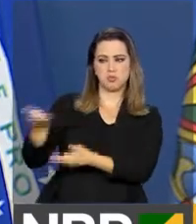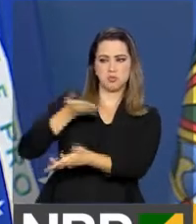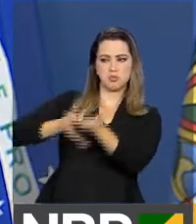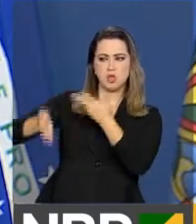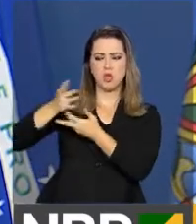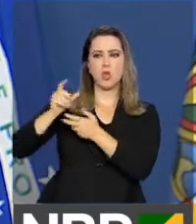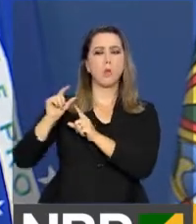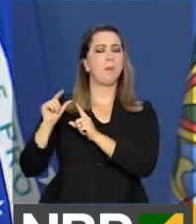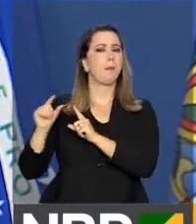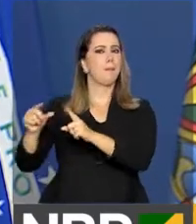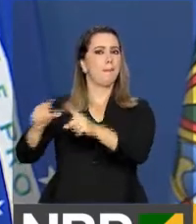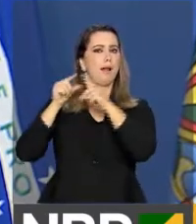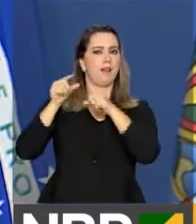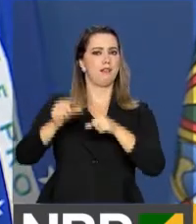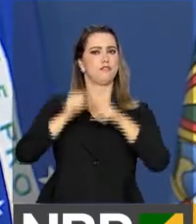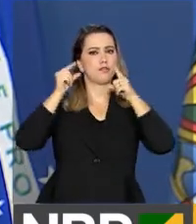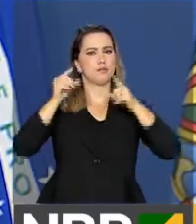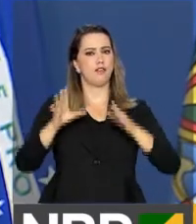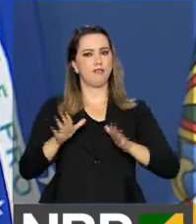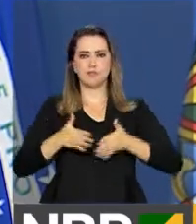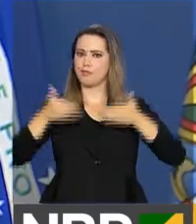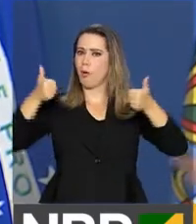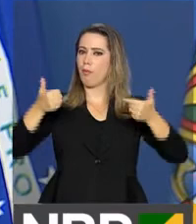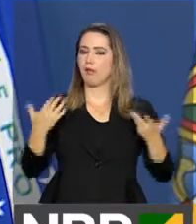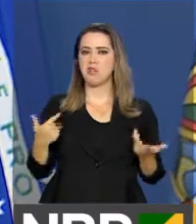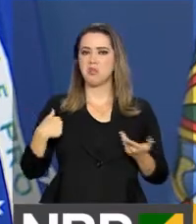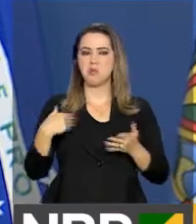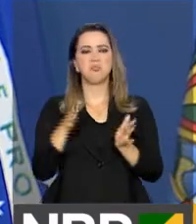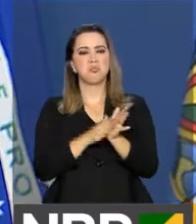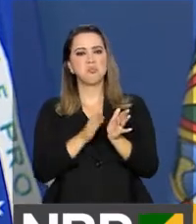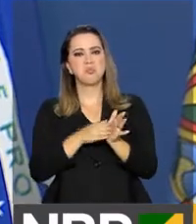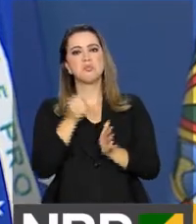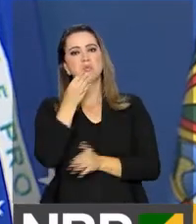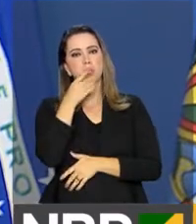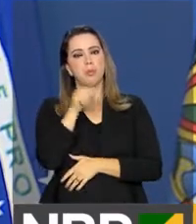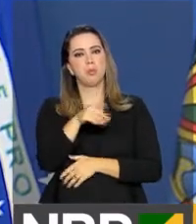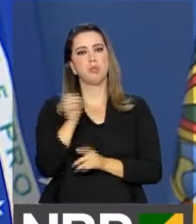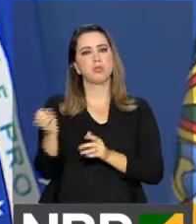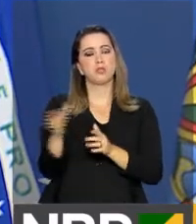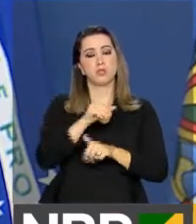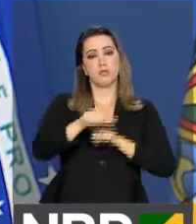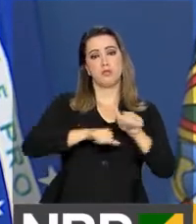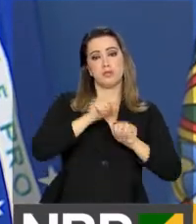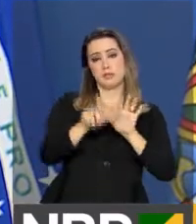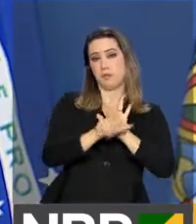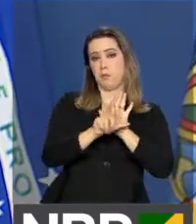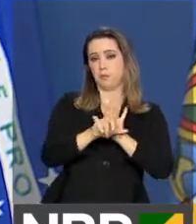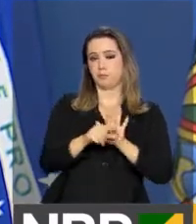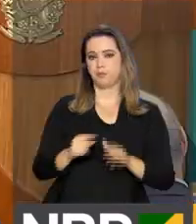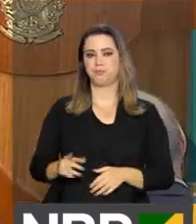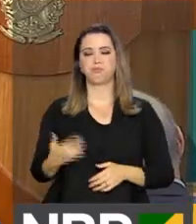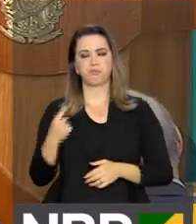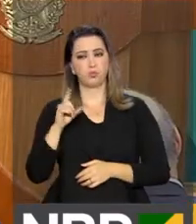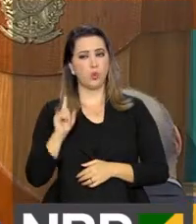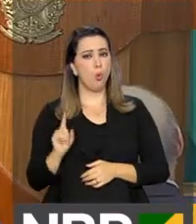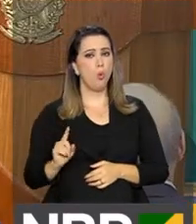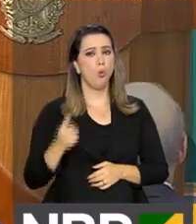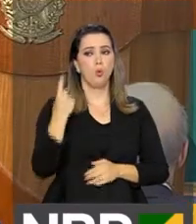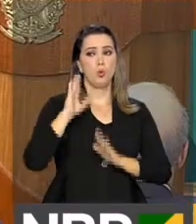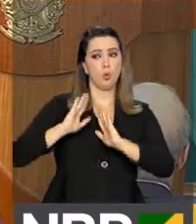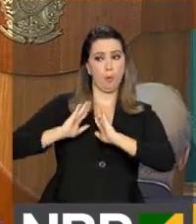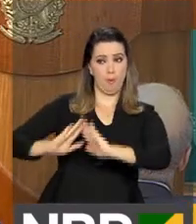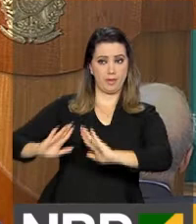palavras de encorajamento de elogios reformas aliás o único pedido que me faziam